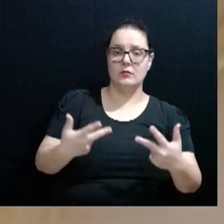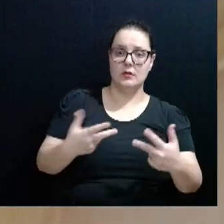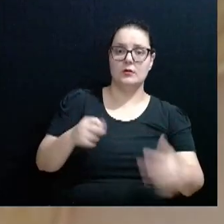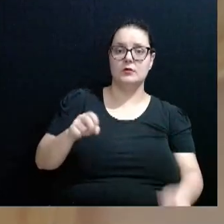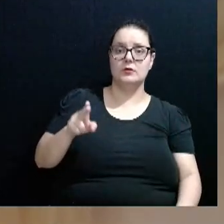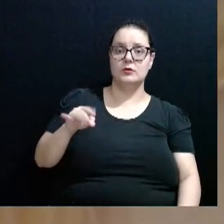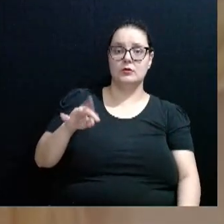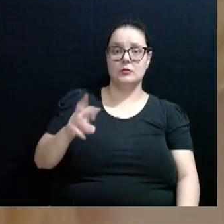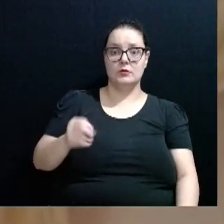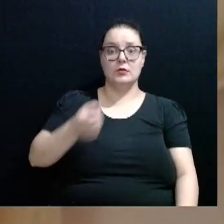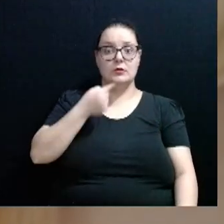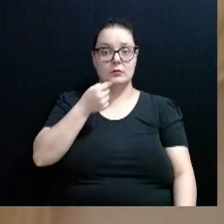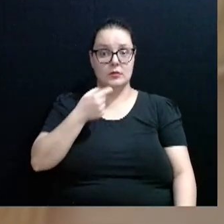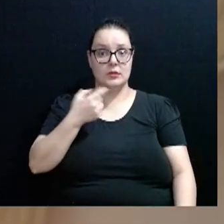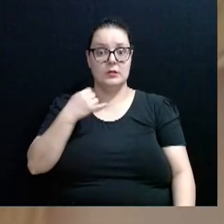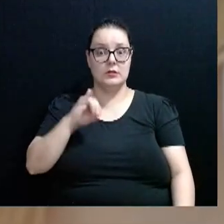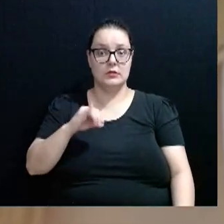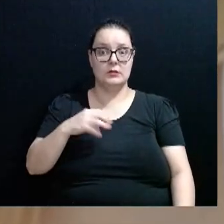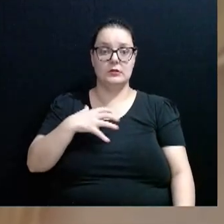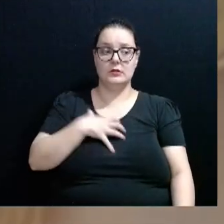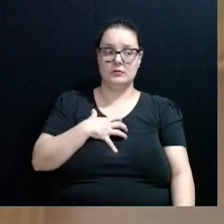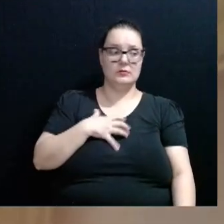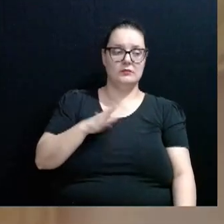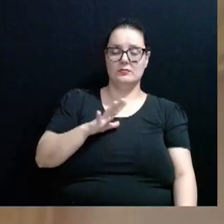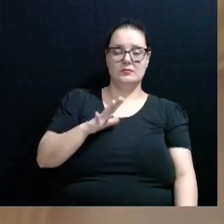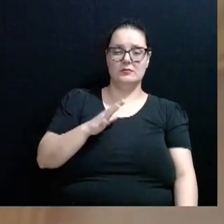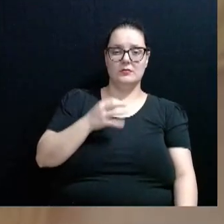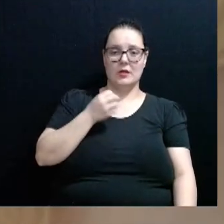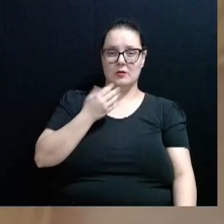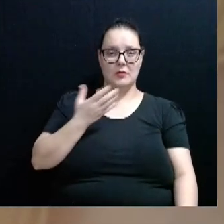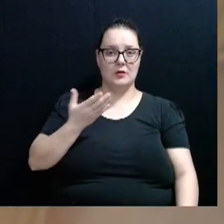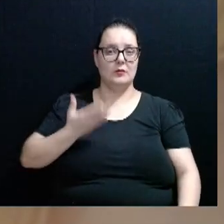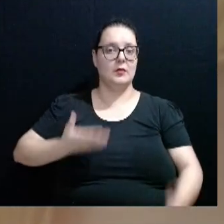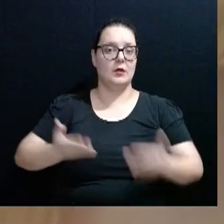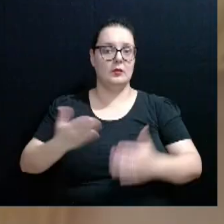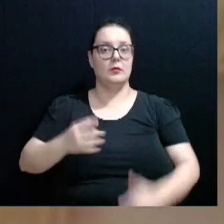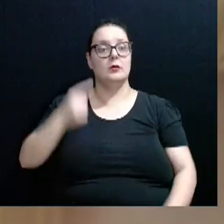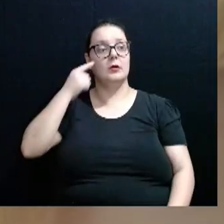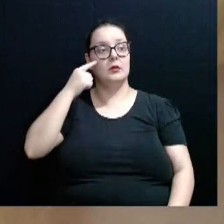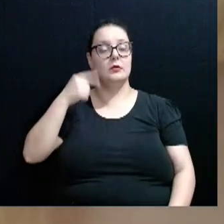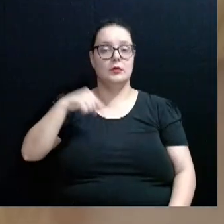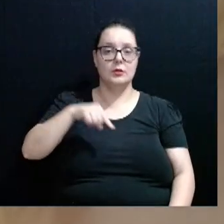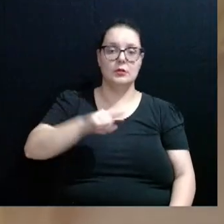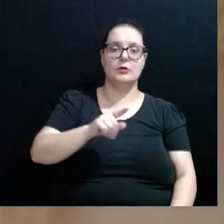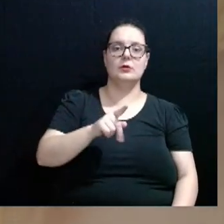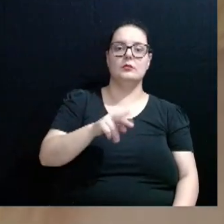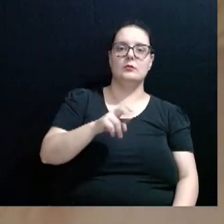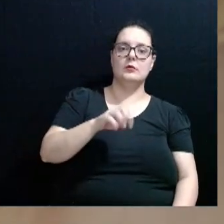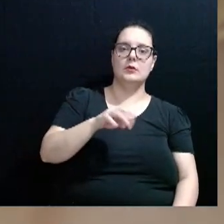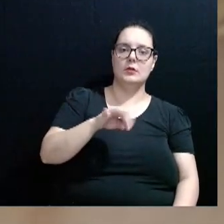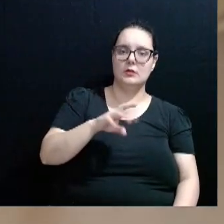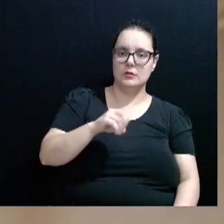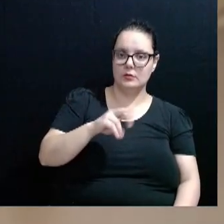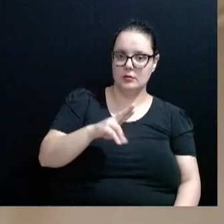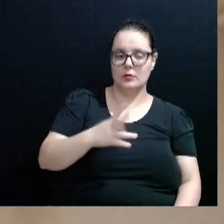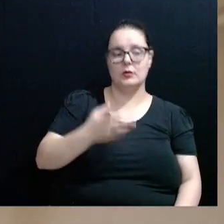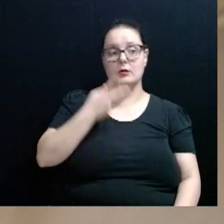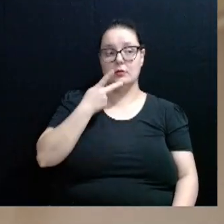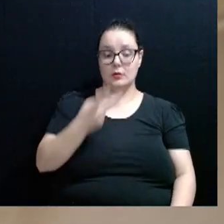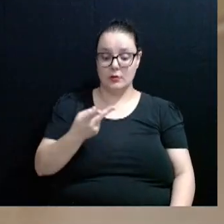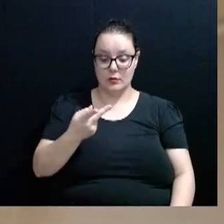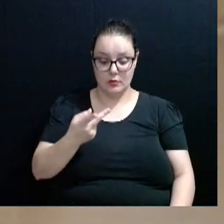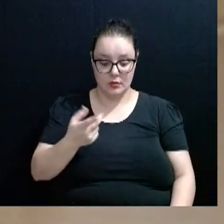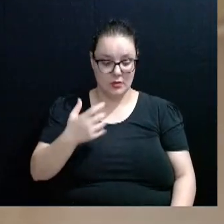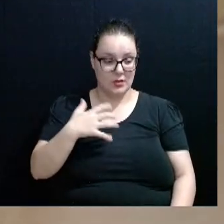se ela passou mal, se ela não está se dando bem, o ideal é que ela já vá no prescritor ali, dizer, olha, eu não estou, né,